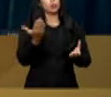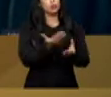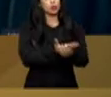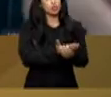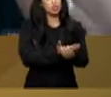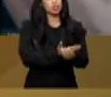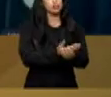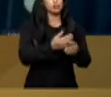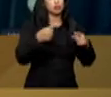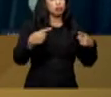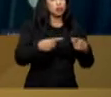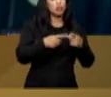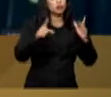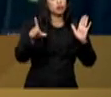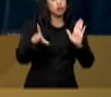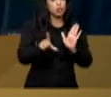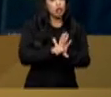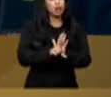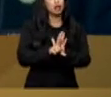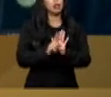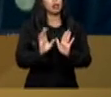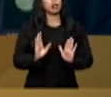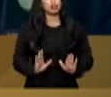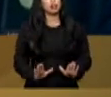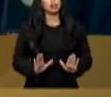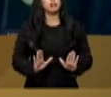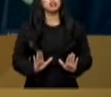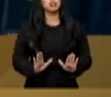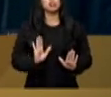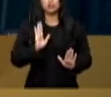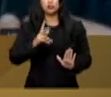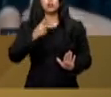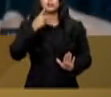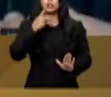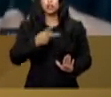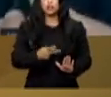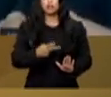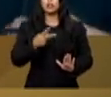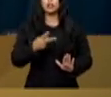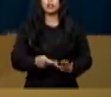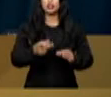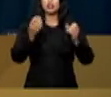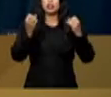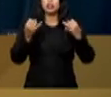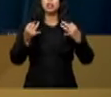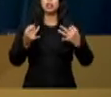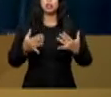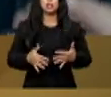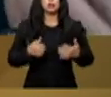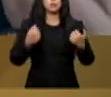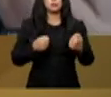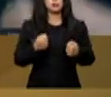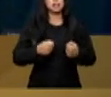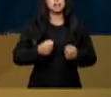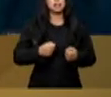legal. E ele pressupõe, como ressaltei, a audição,